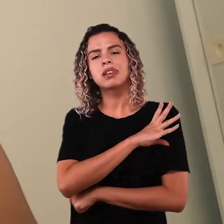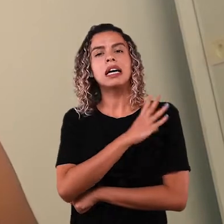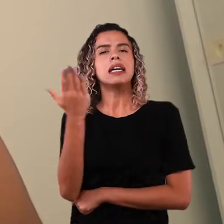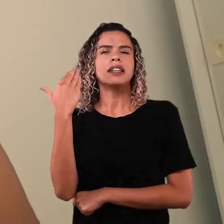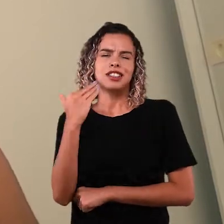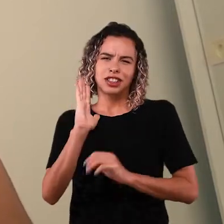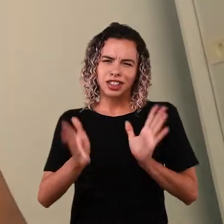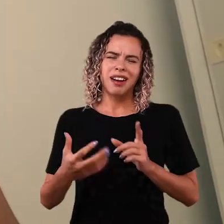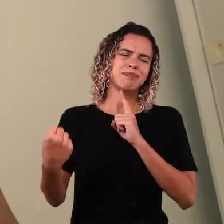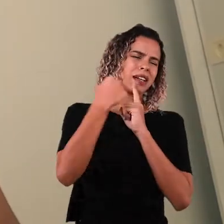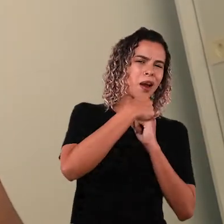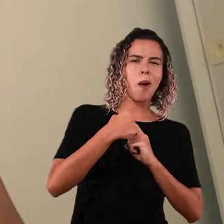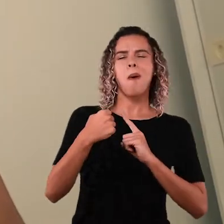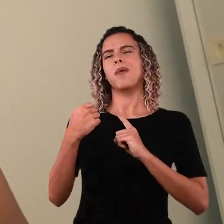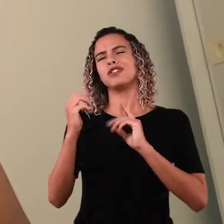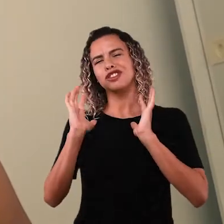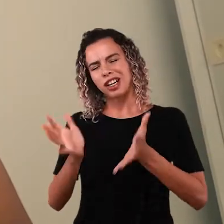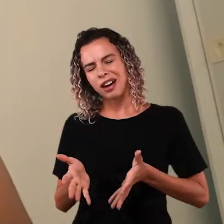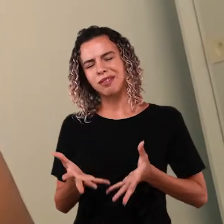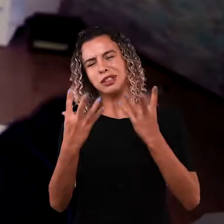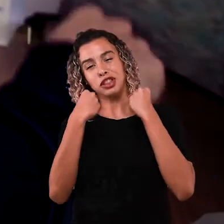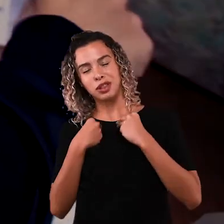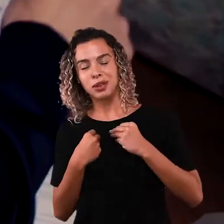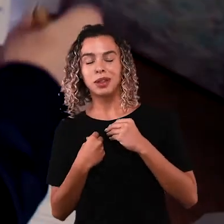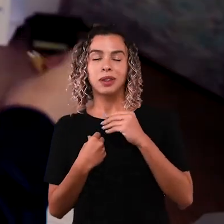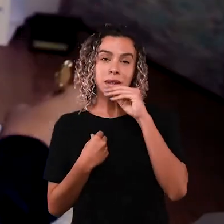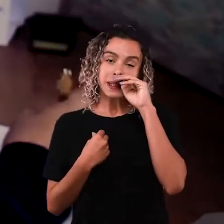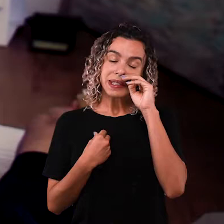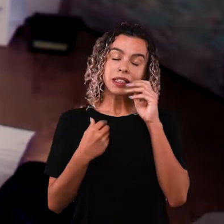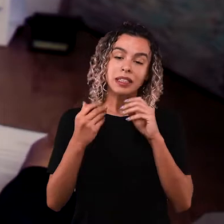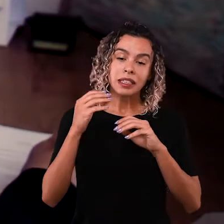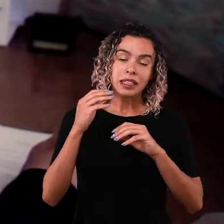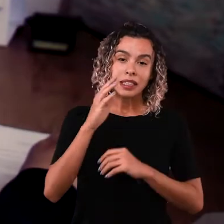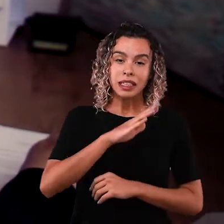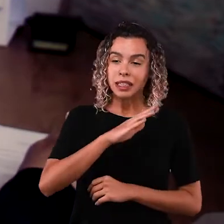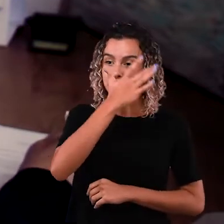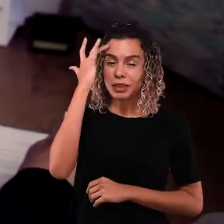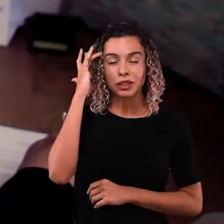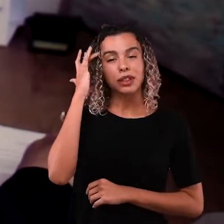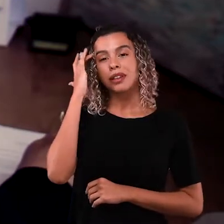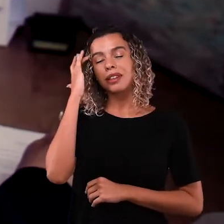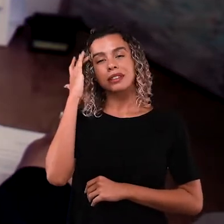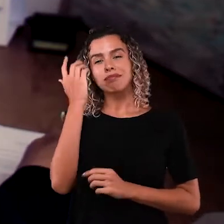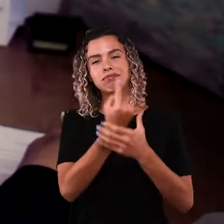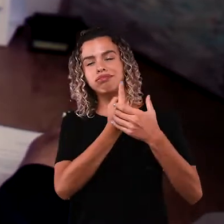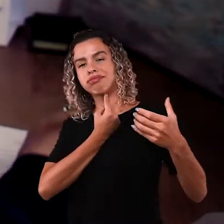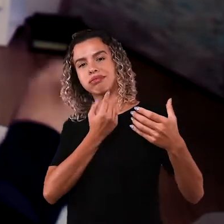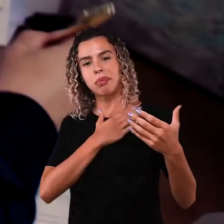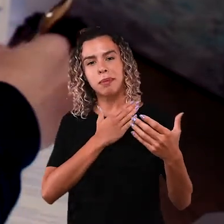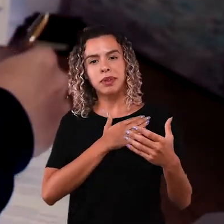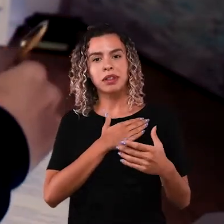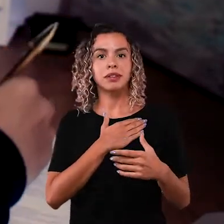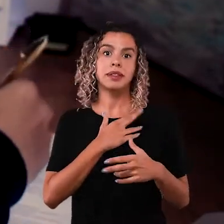cheguei a ser agredida fisicamente. O entrevistador Cristiano de Oliveira vê Poliana pelo computador. Não quererem falar comigo, tanto